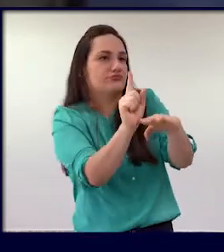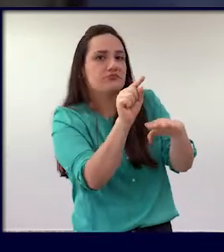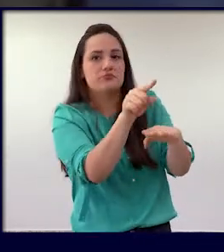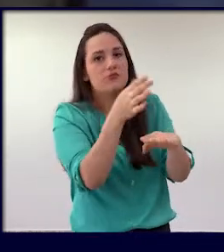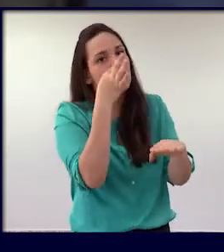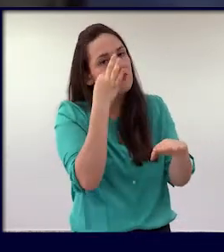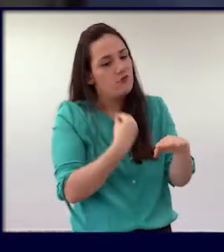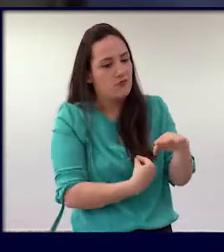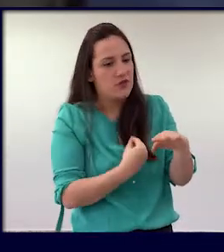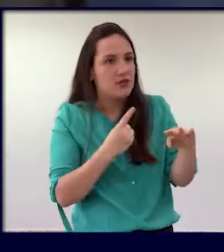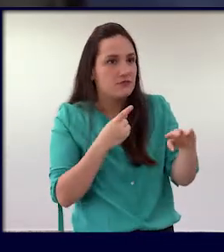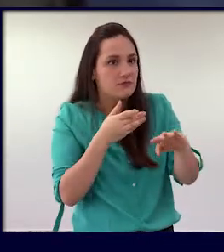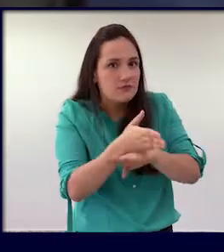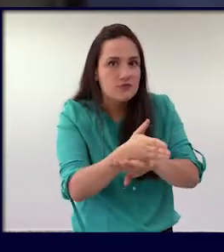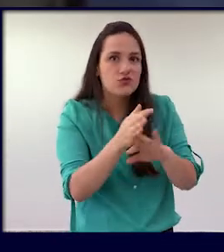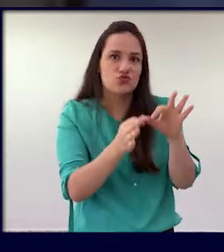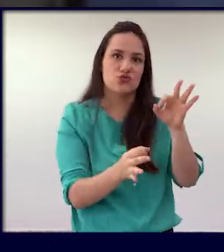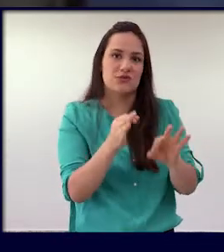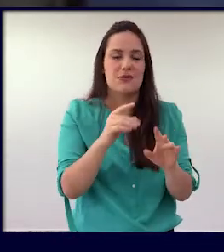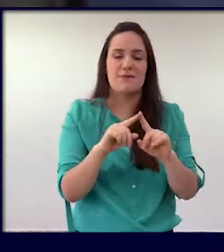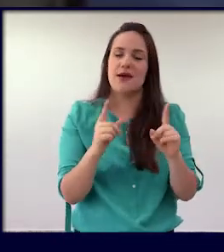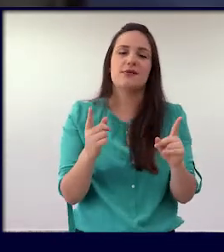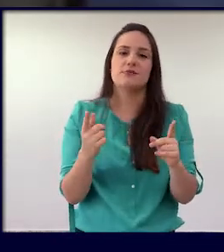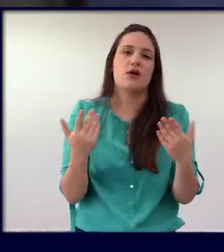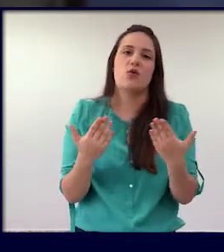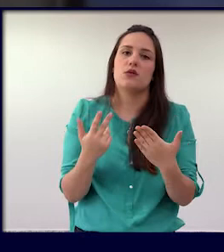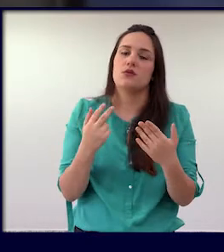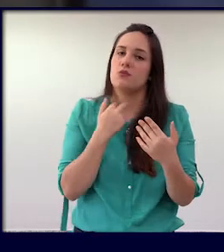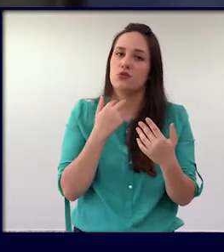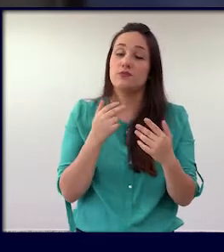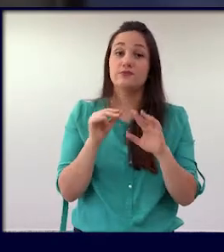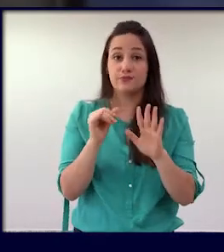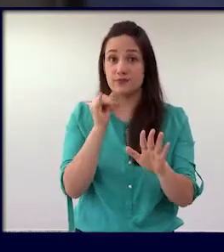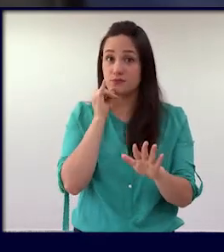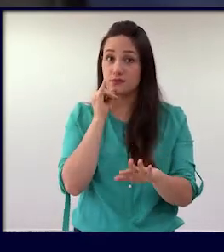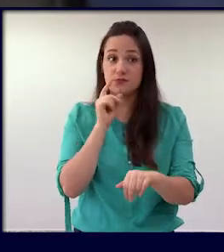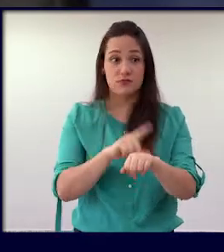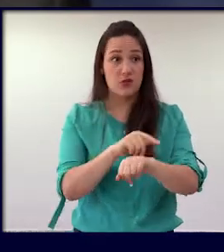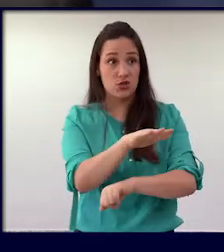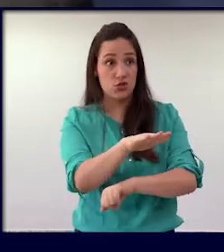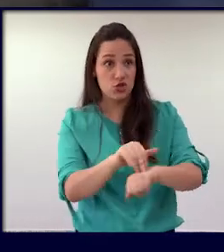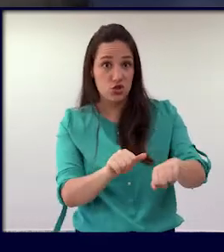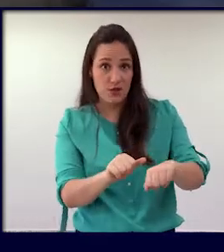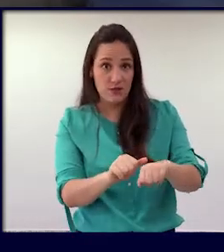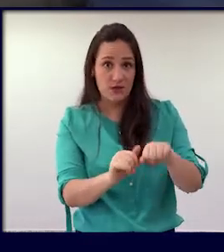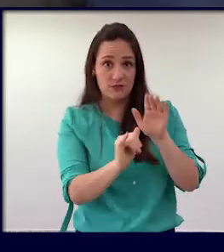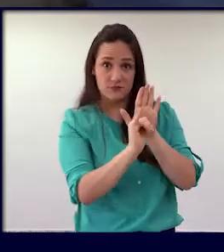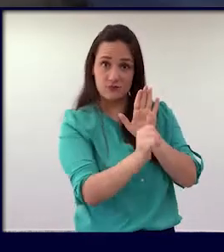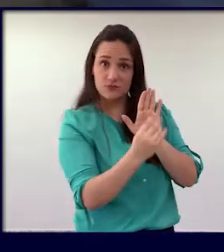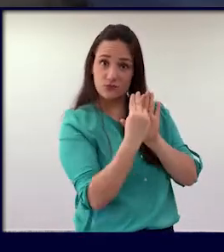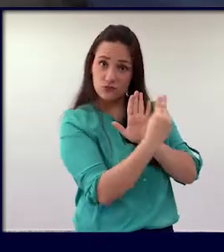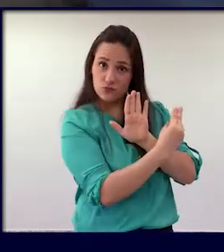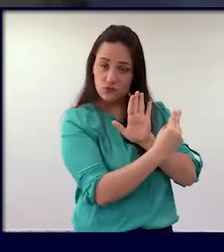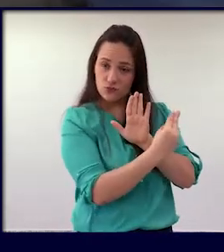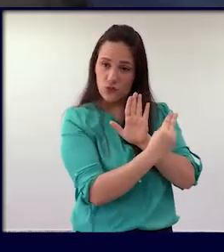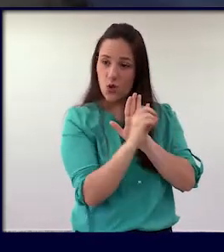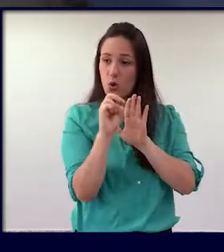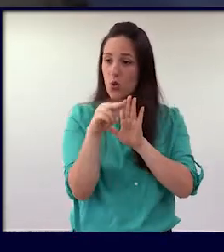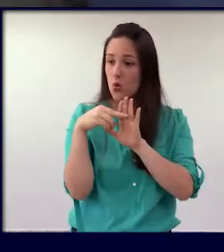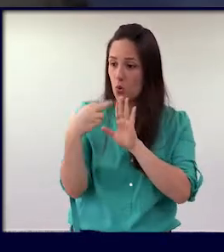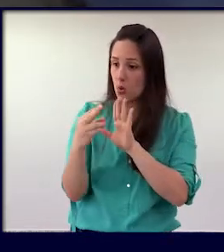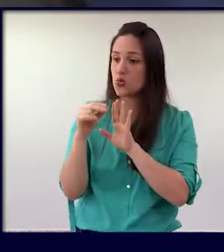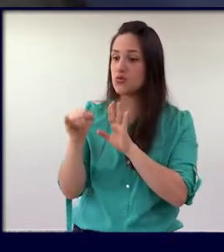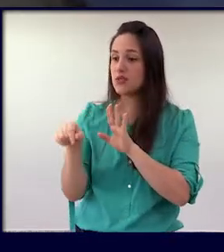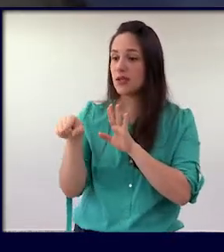o contato presencial. Mas, assim, tanto a convocação como o retorno do